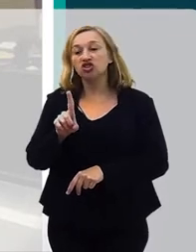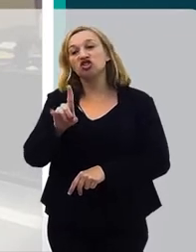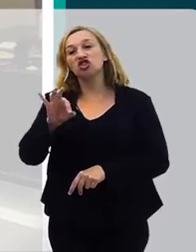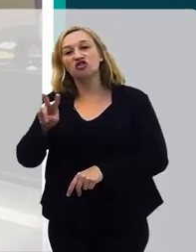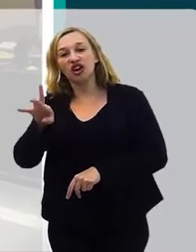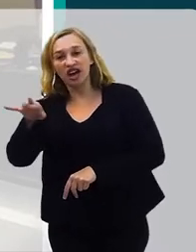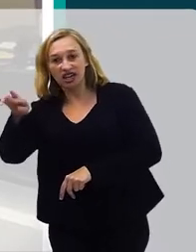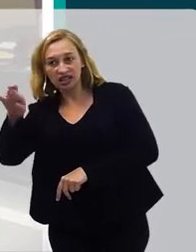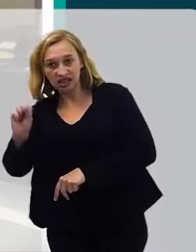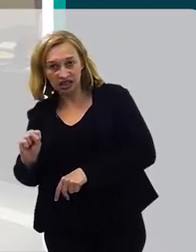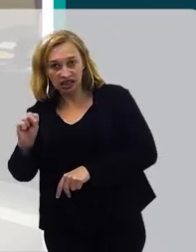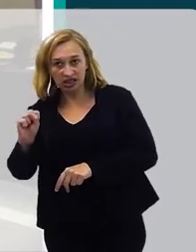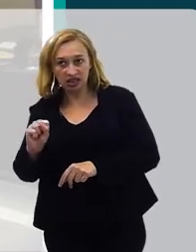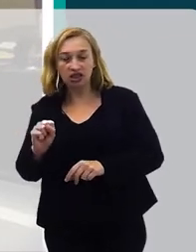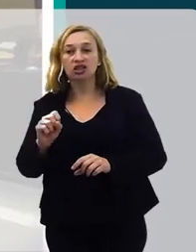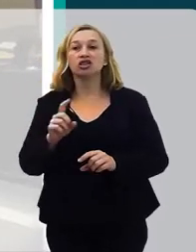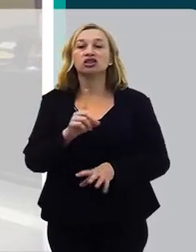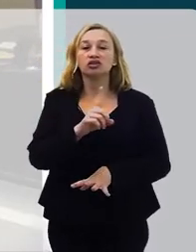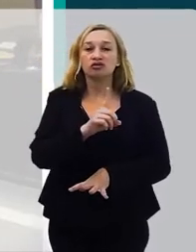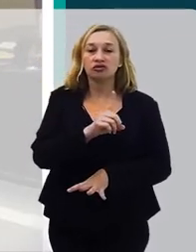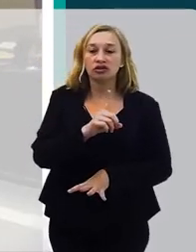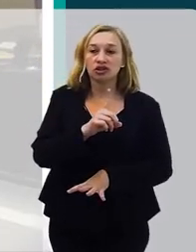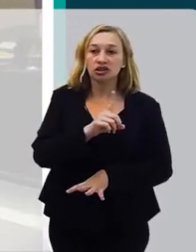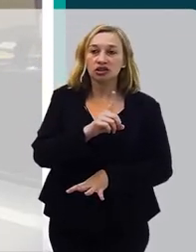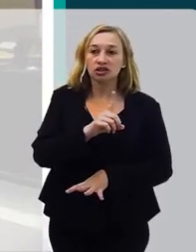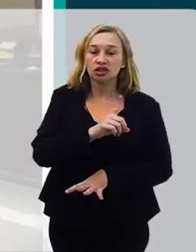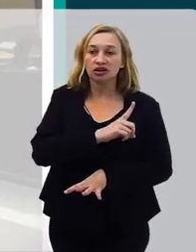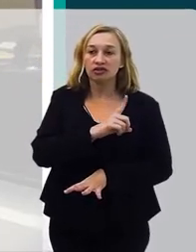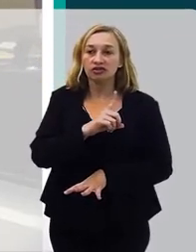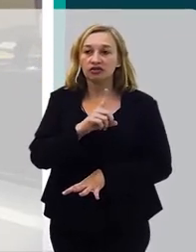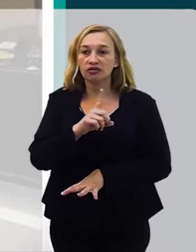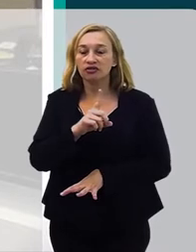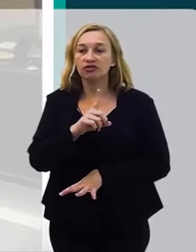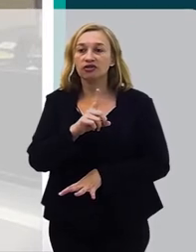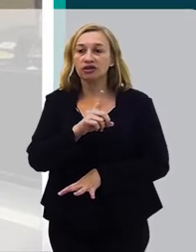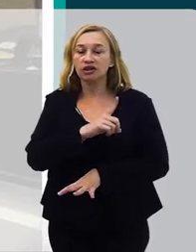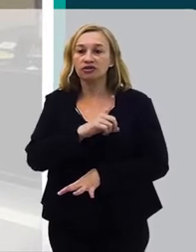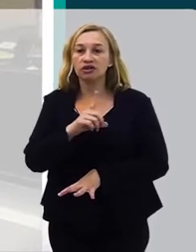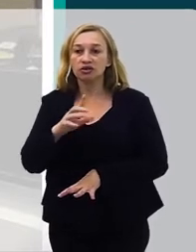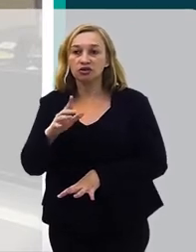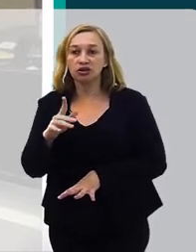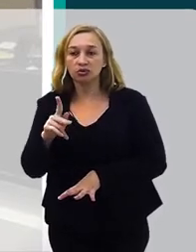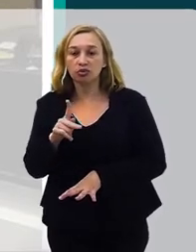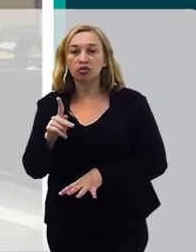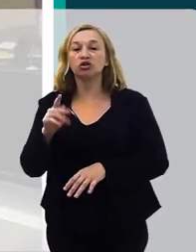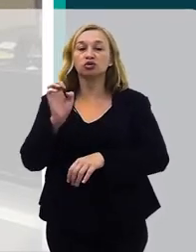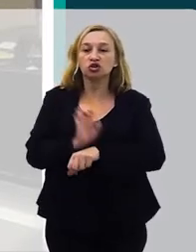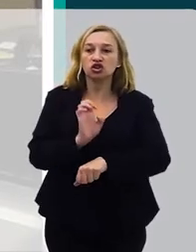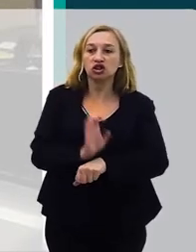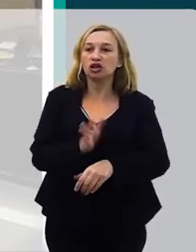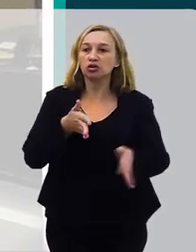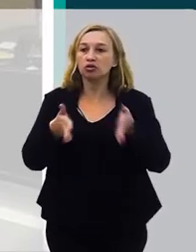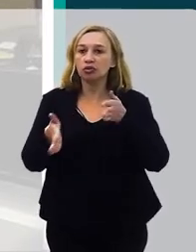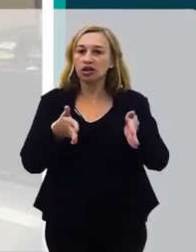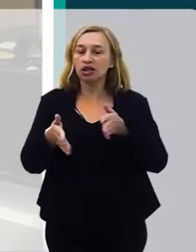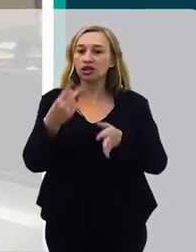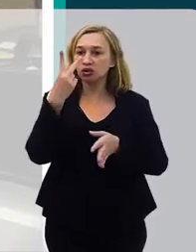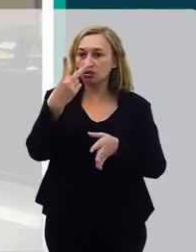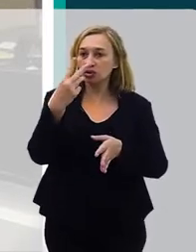da Defensoria do Estado, e o prazo assim, né, estimado era